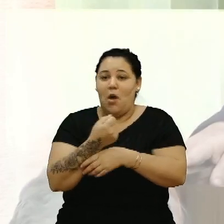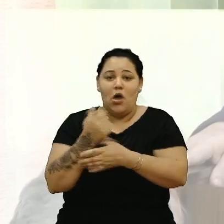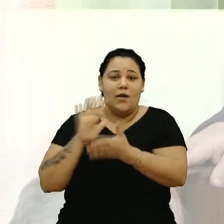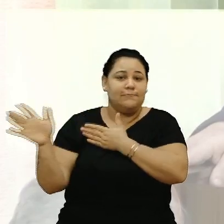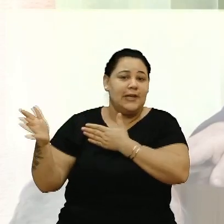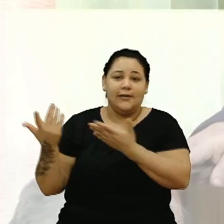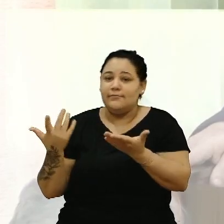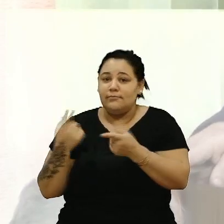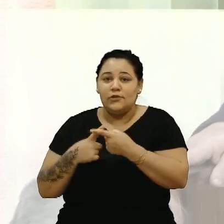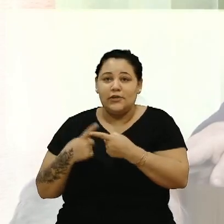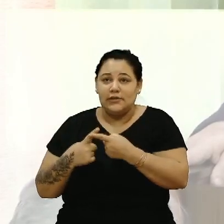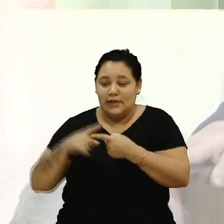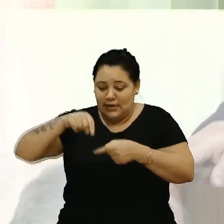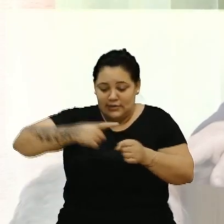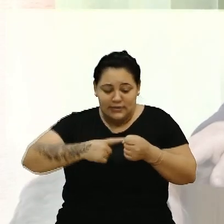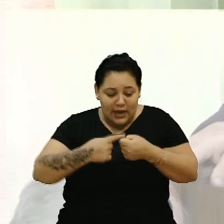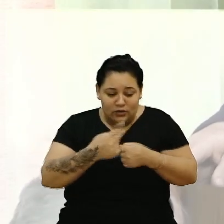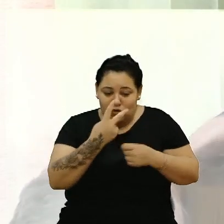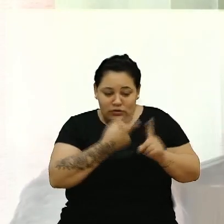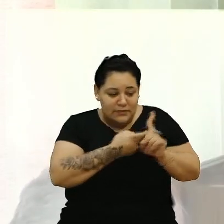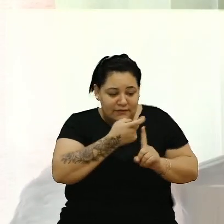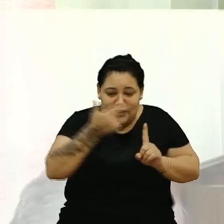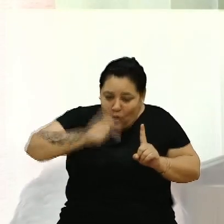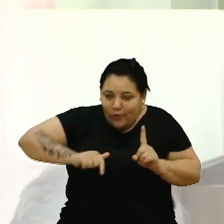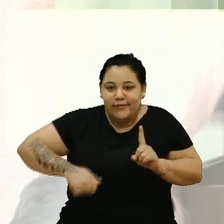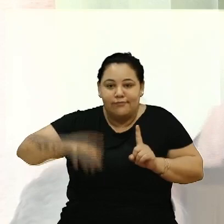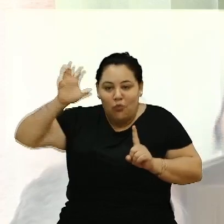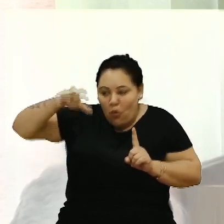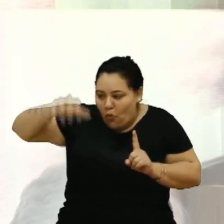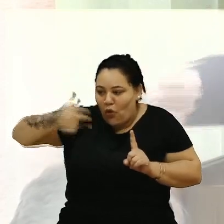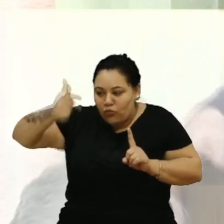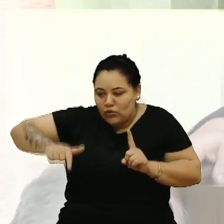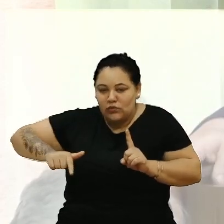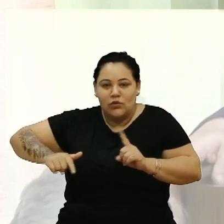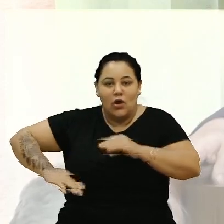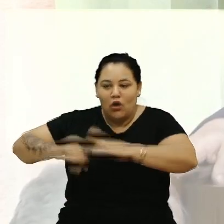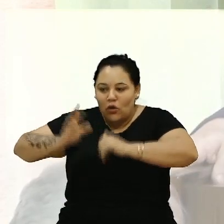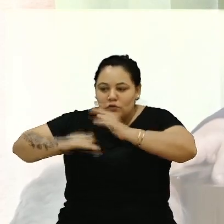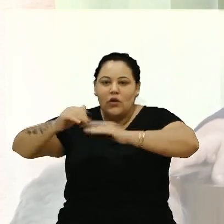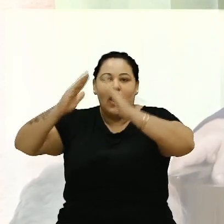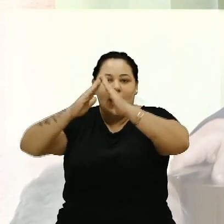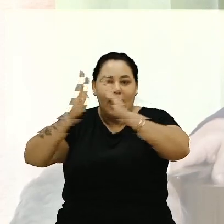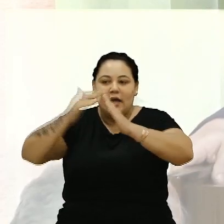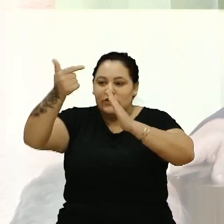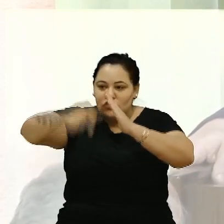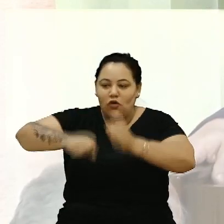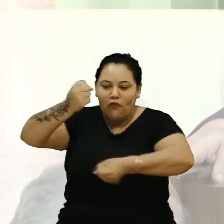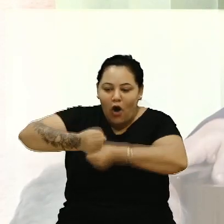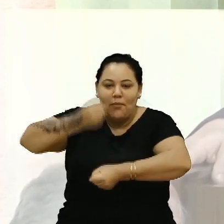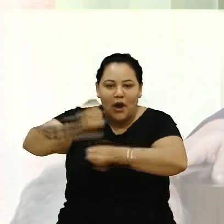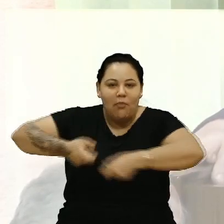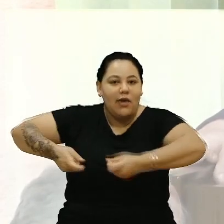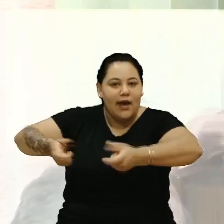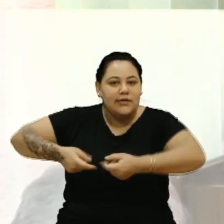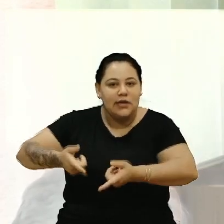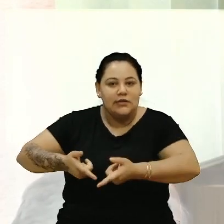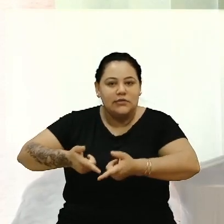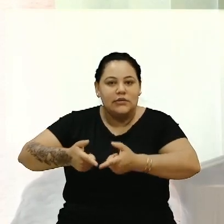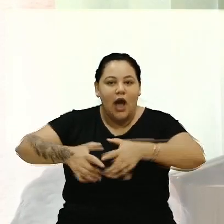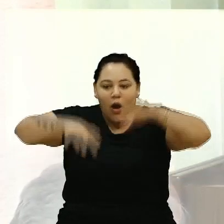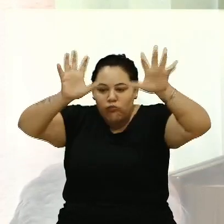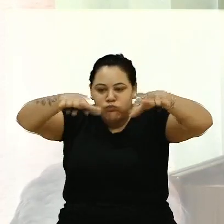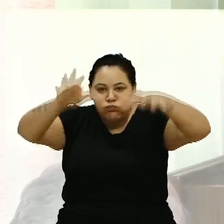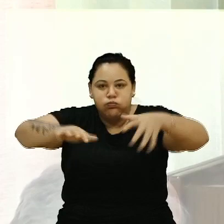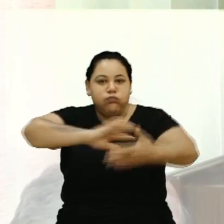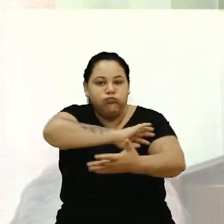essa cidade, daqui a 2 meses vai ter outra enchente, nós construímos a casa, daqui a pouco tem que reconstruir a casa. Nós vamos ter que ter